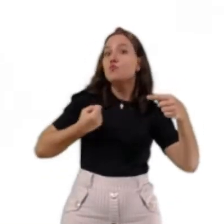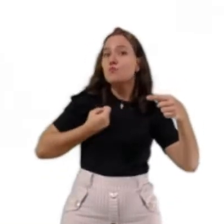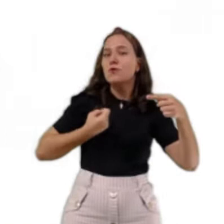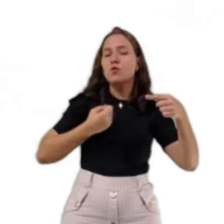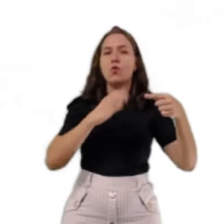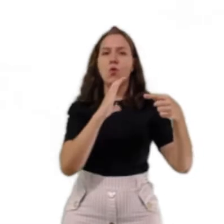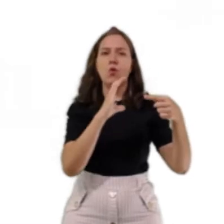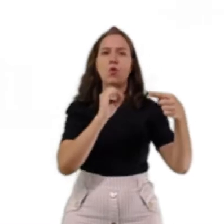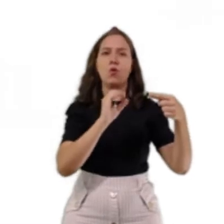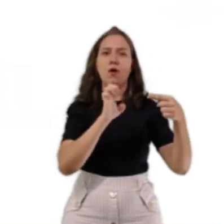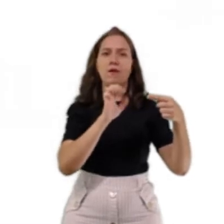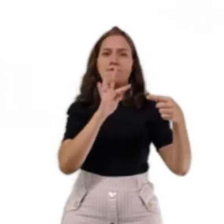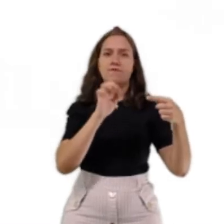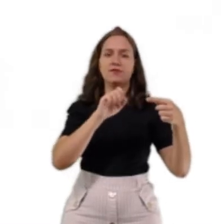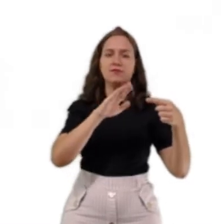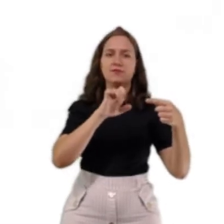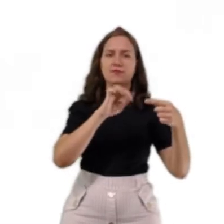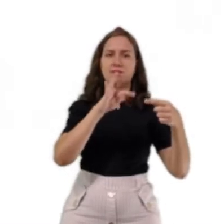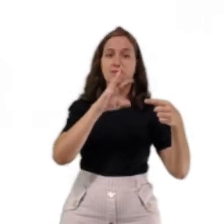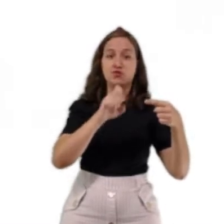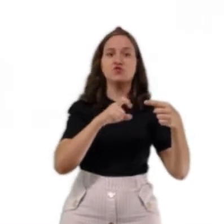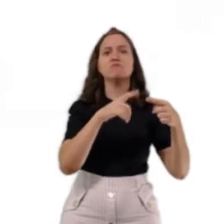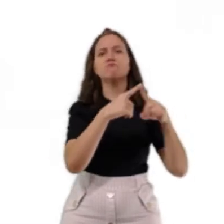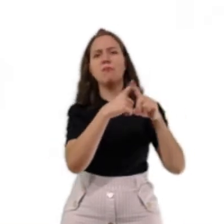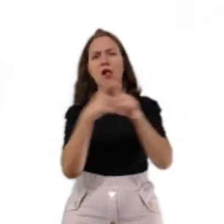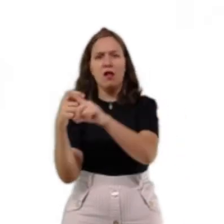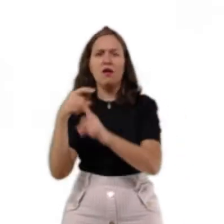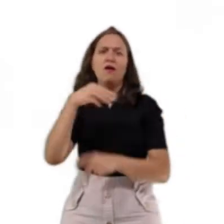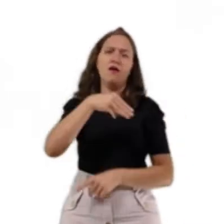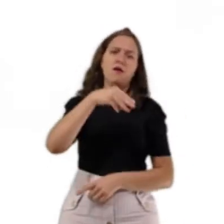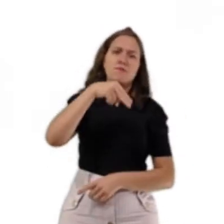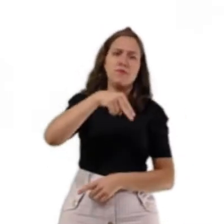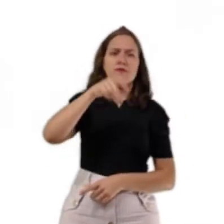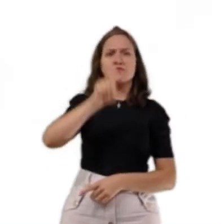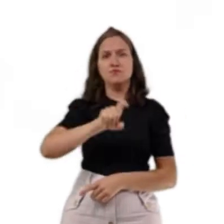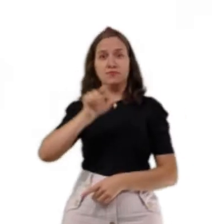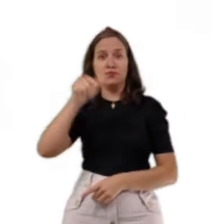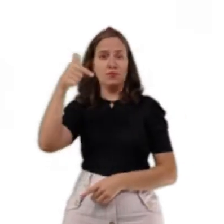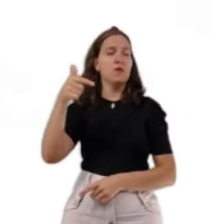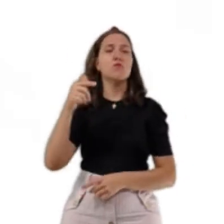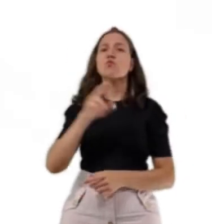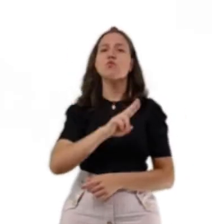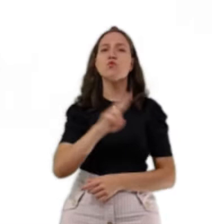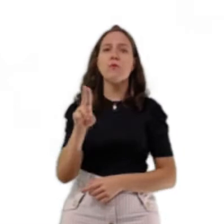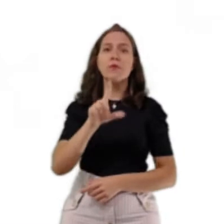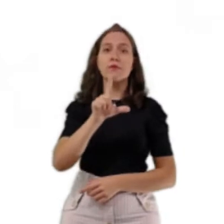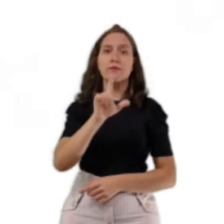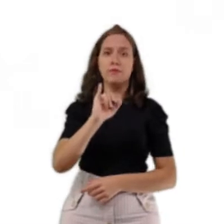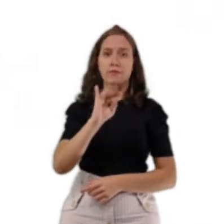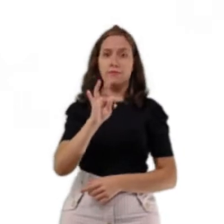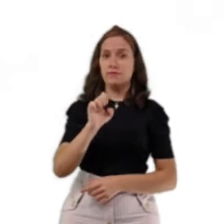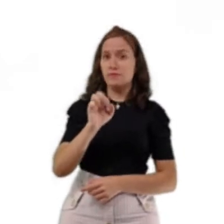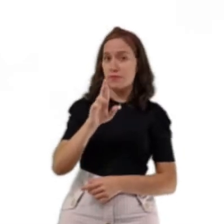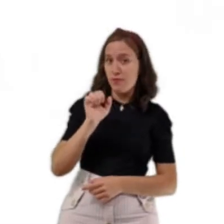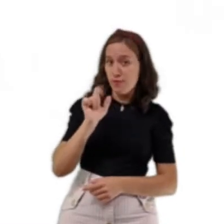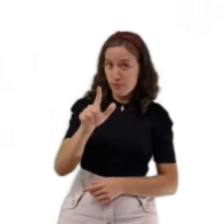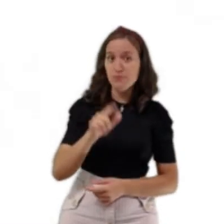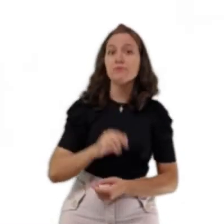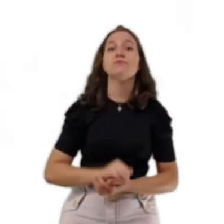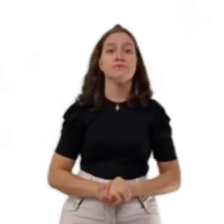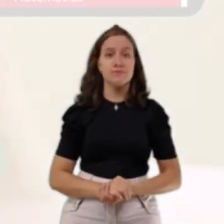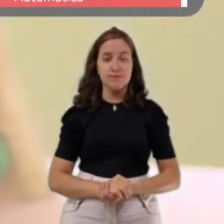coeficiente e as letras que estão nessa ordem m n x ao quadrado representa a parte